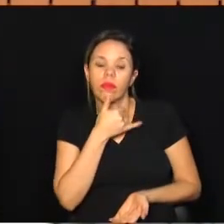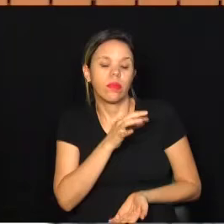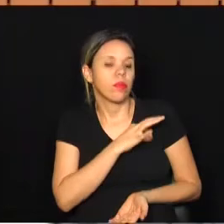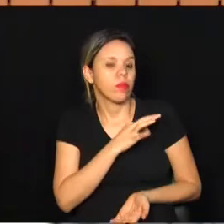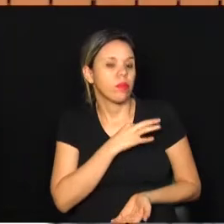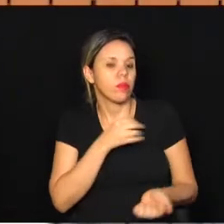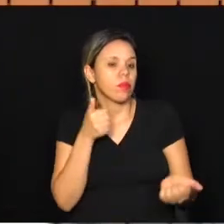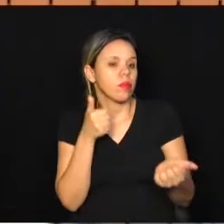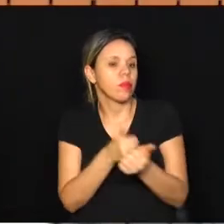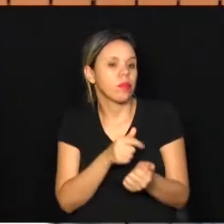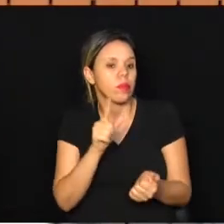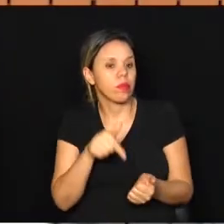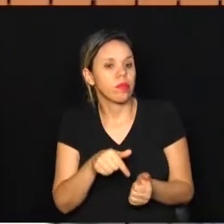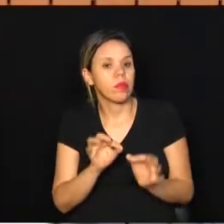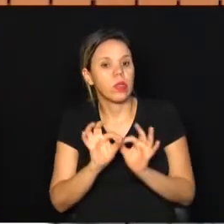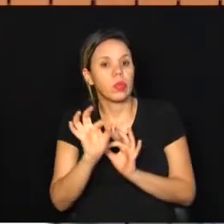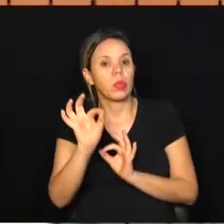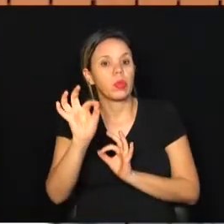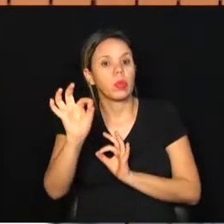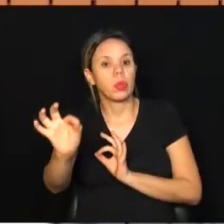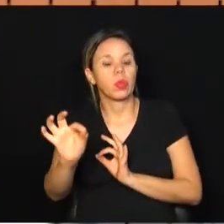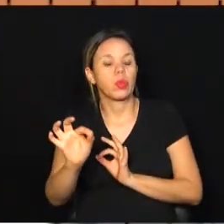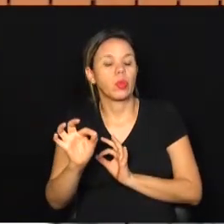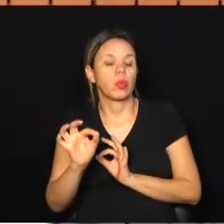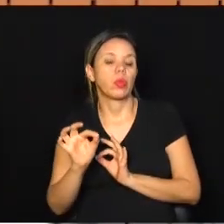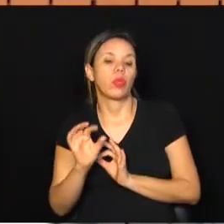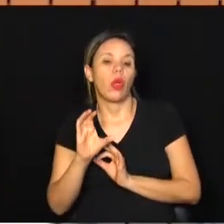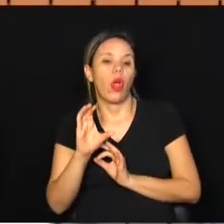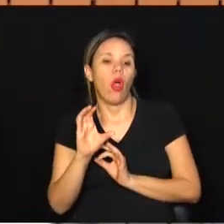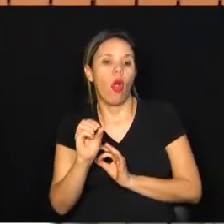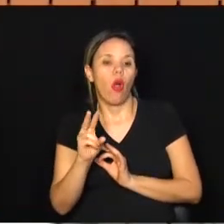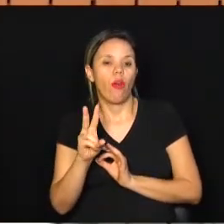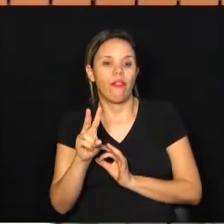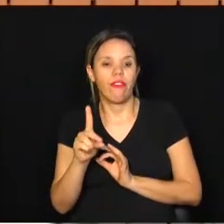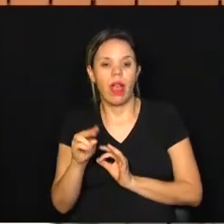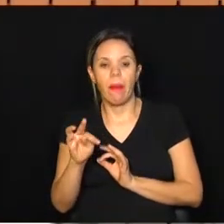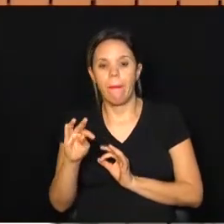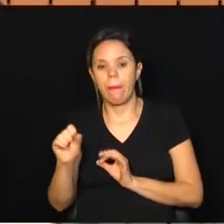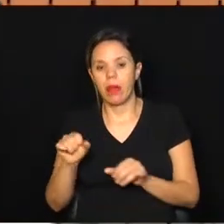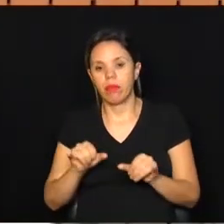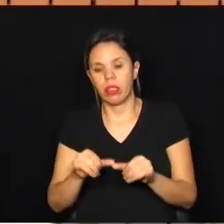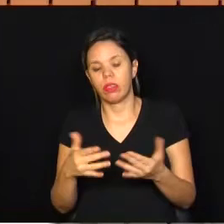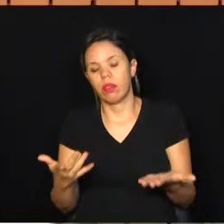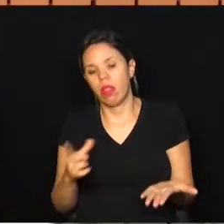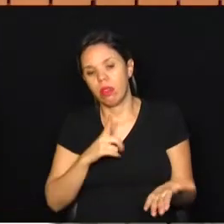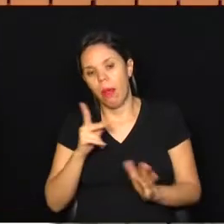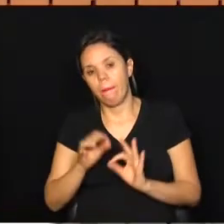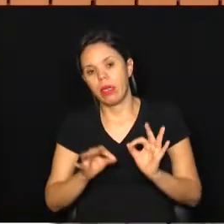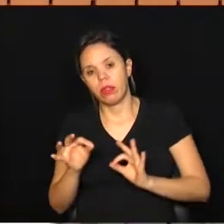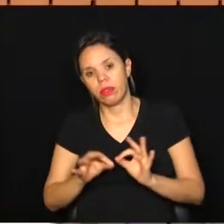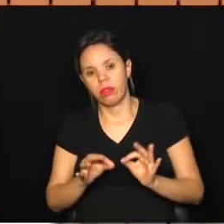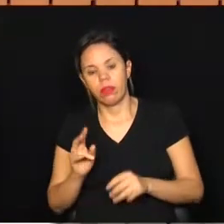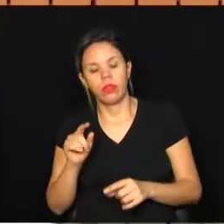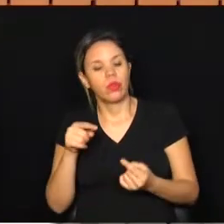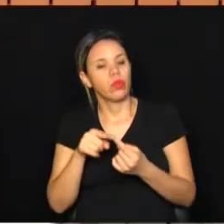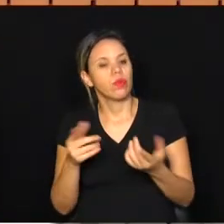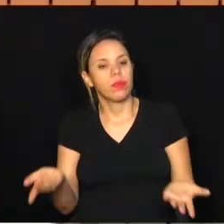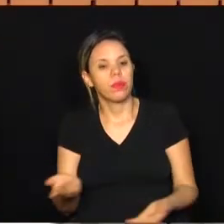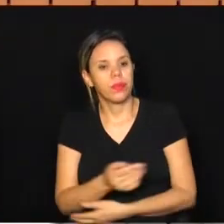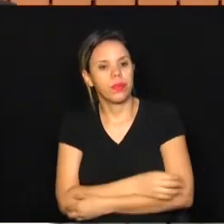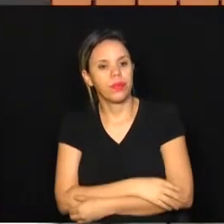mais próxima fica perto do Covabra. Possui algum planejamento nesse sentido?